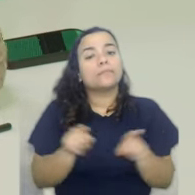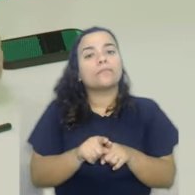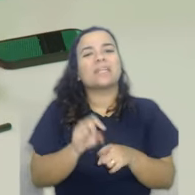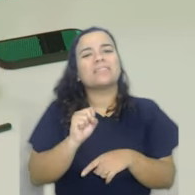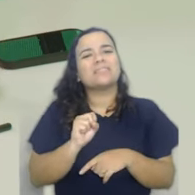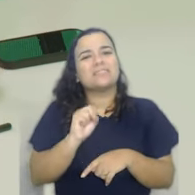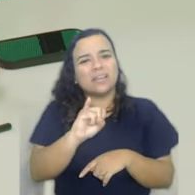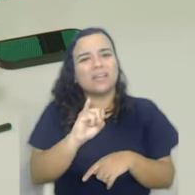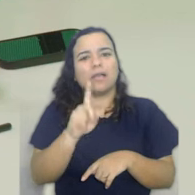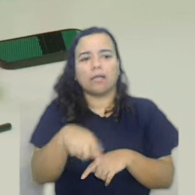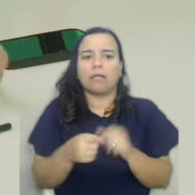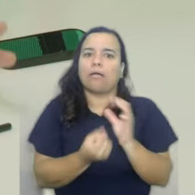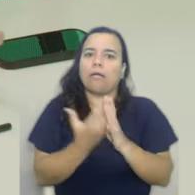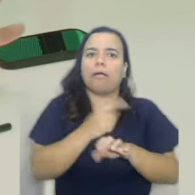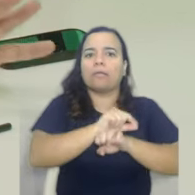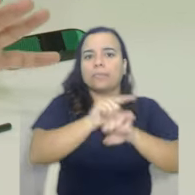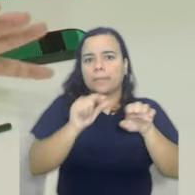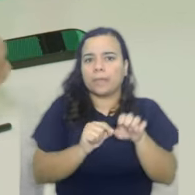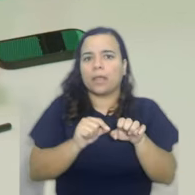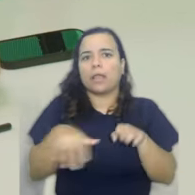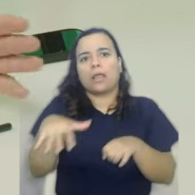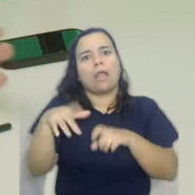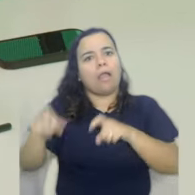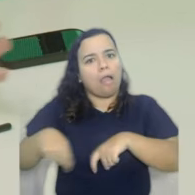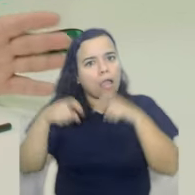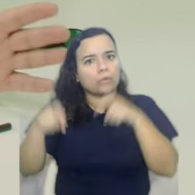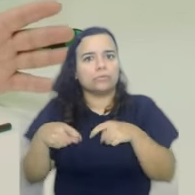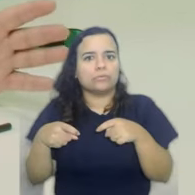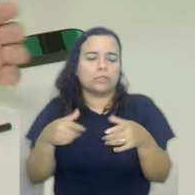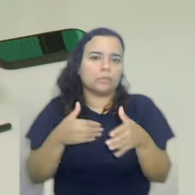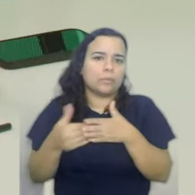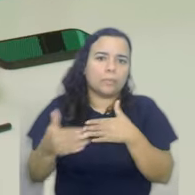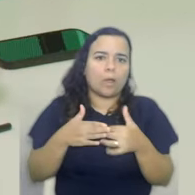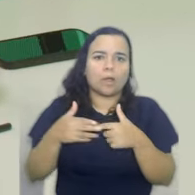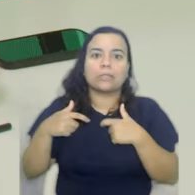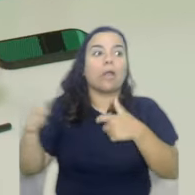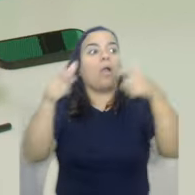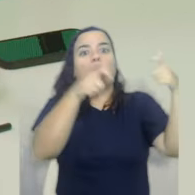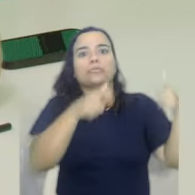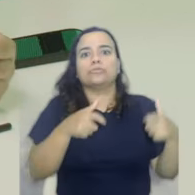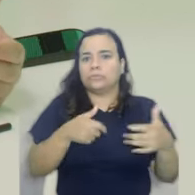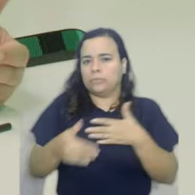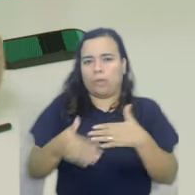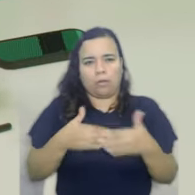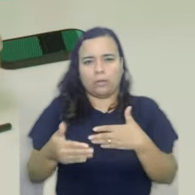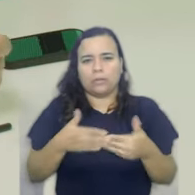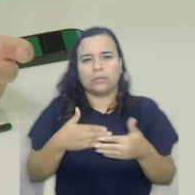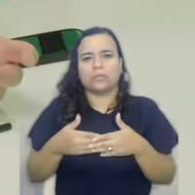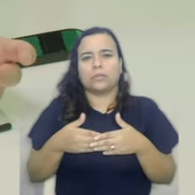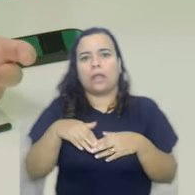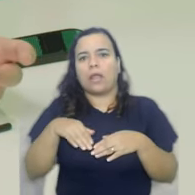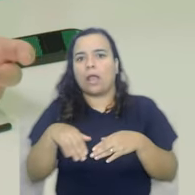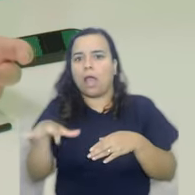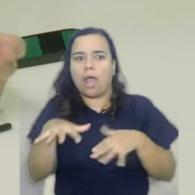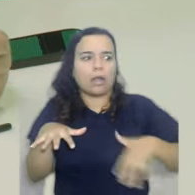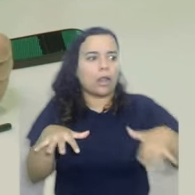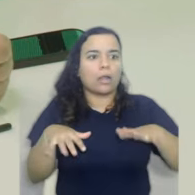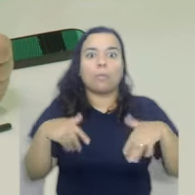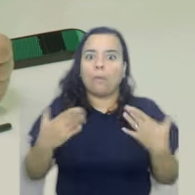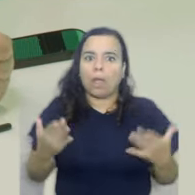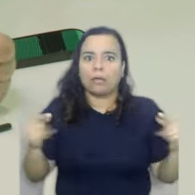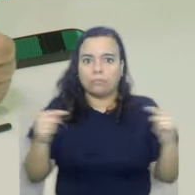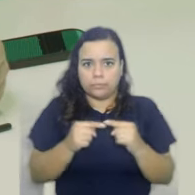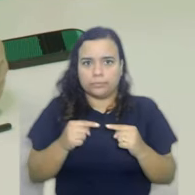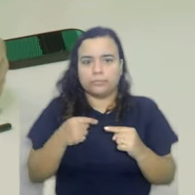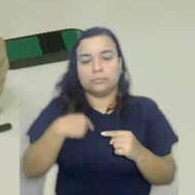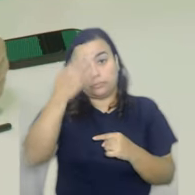empreender o Agro independente do Da onde for de de Que setor que pedaço da Cadeia Eu entendo